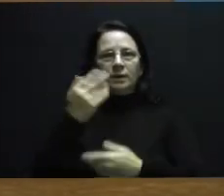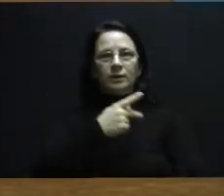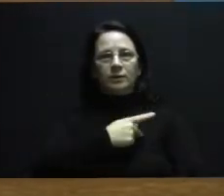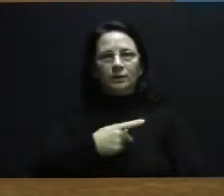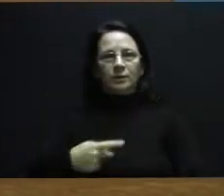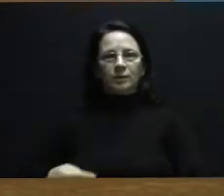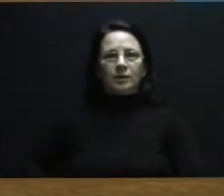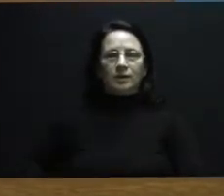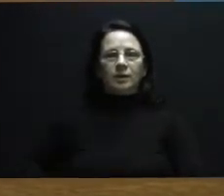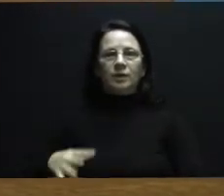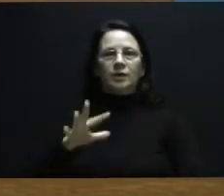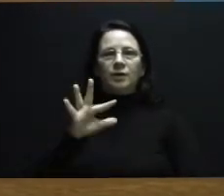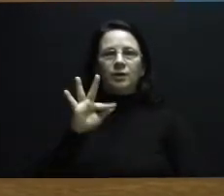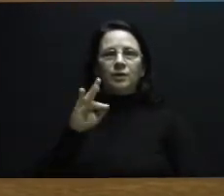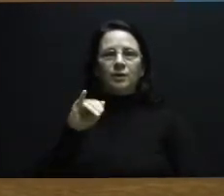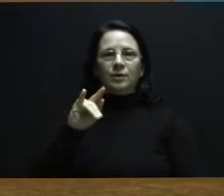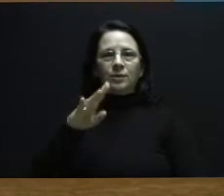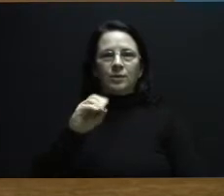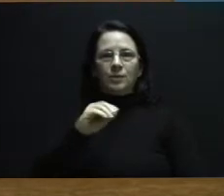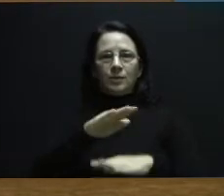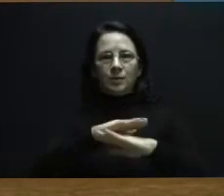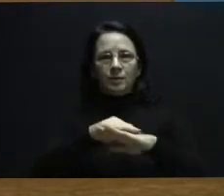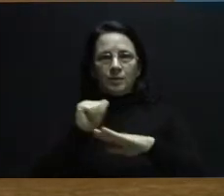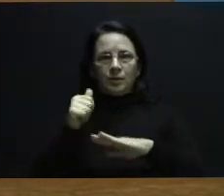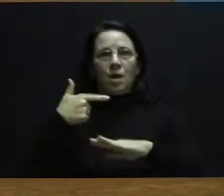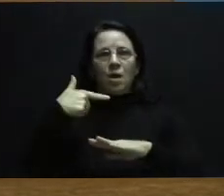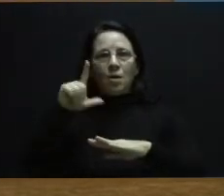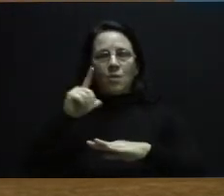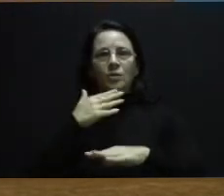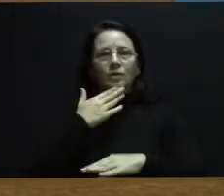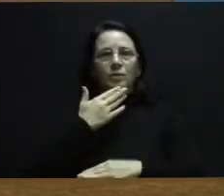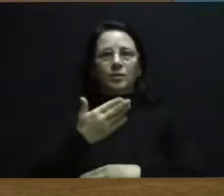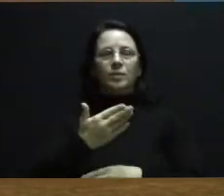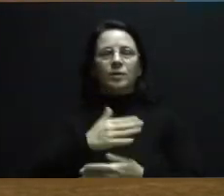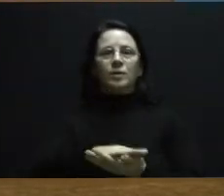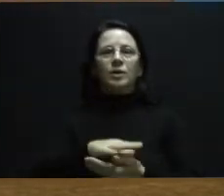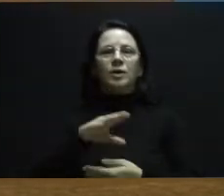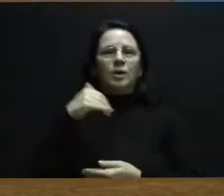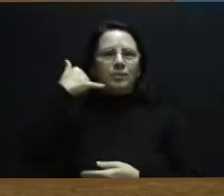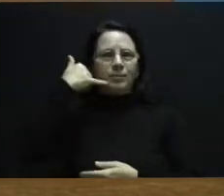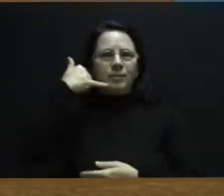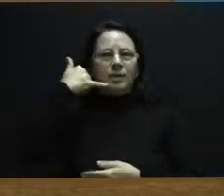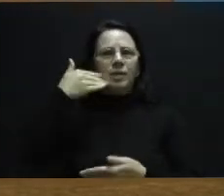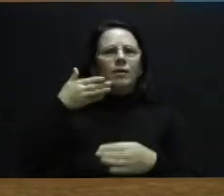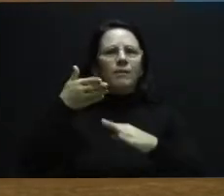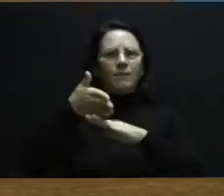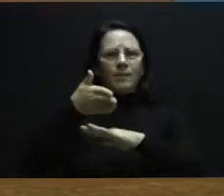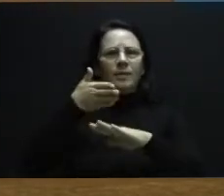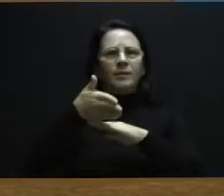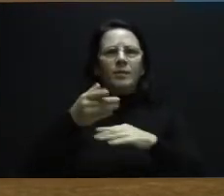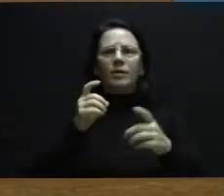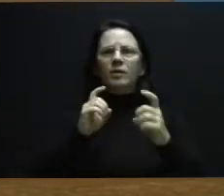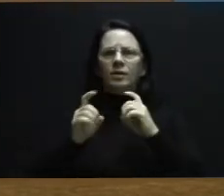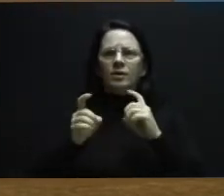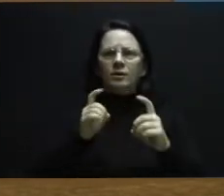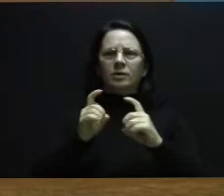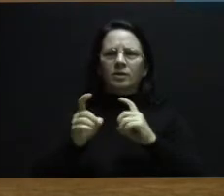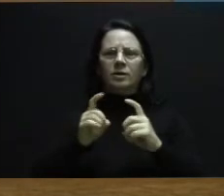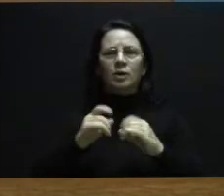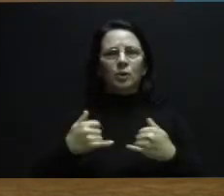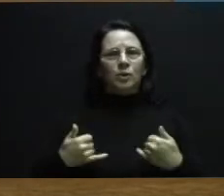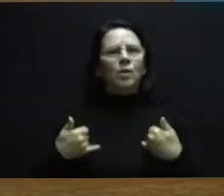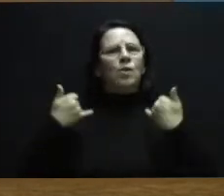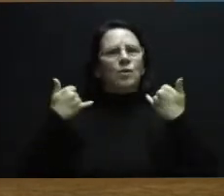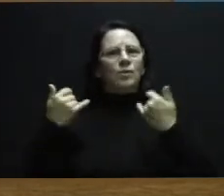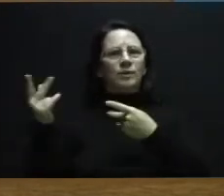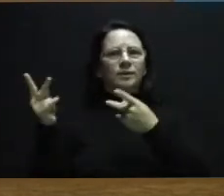dessa casa, Fábio Roxinho, que ontem até pediu o Sarto Arato que me ligasse para que participasse da sessão. É um orgulho muito